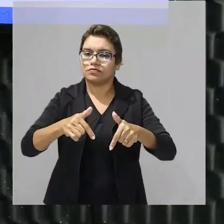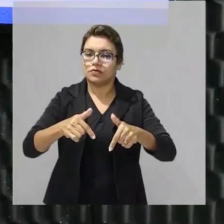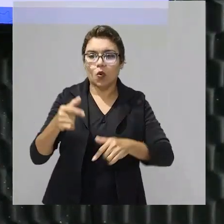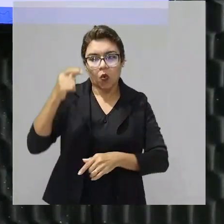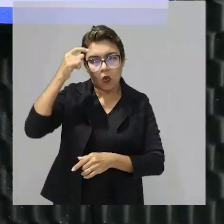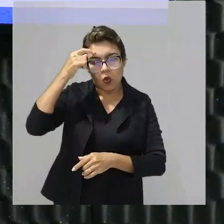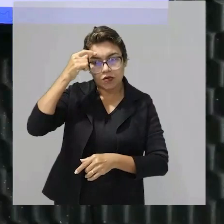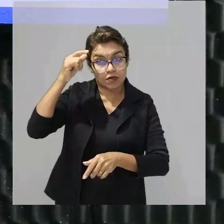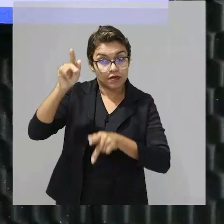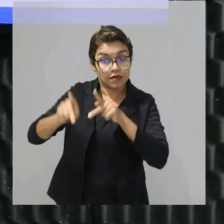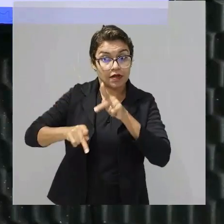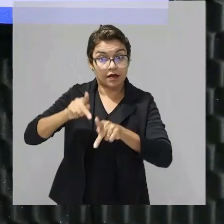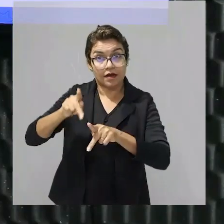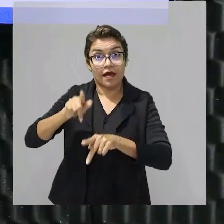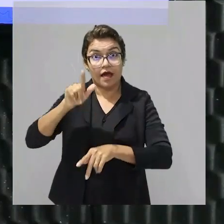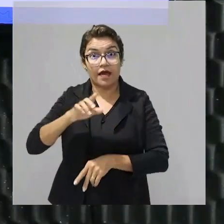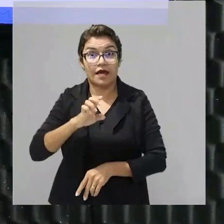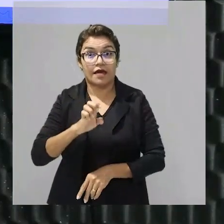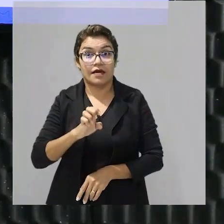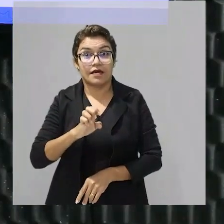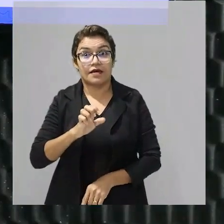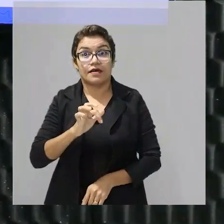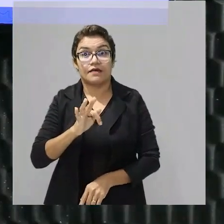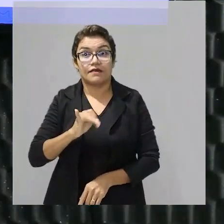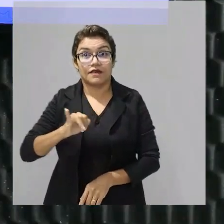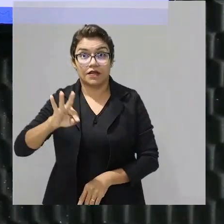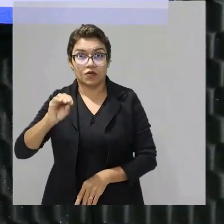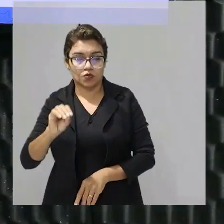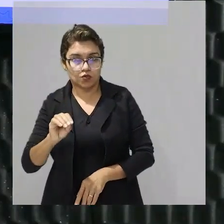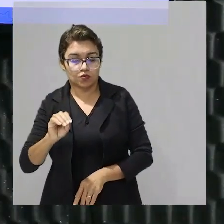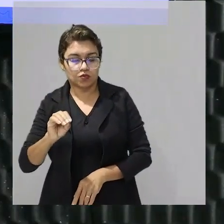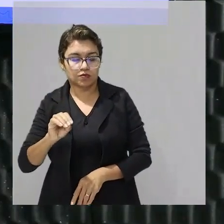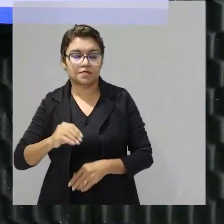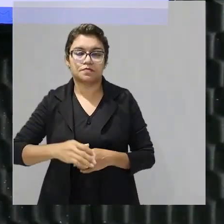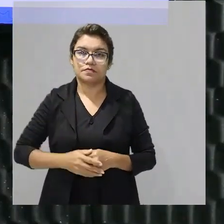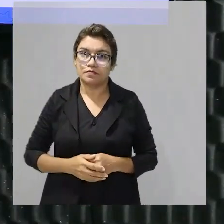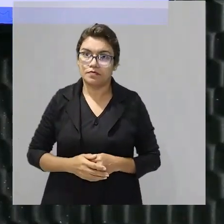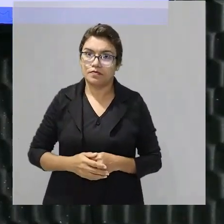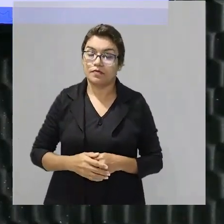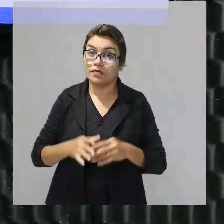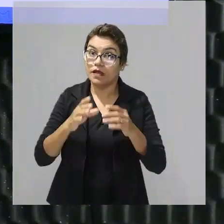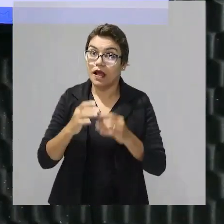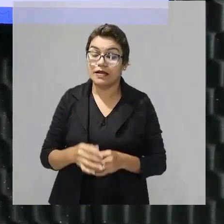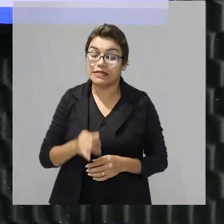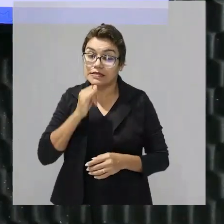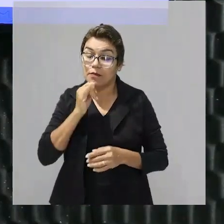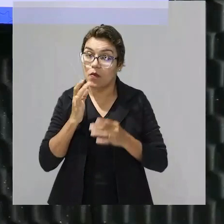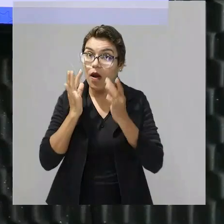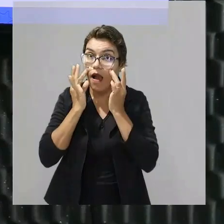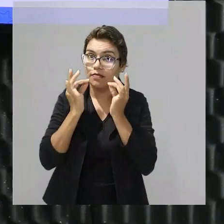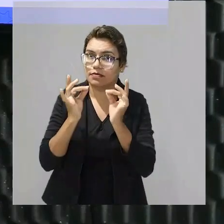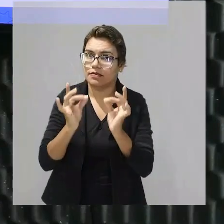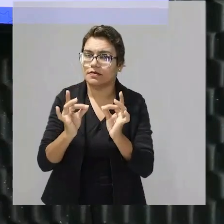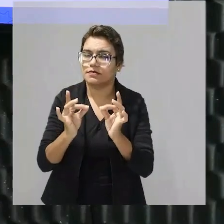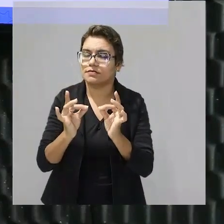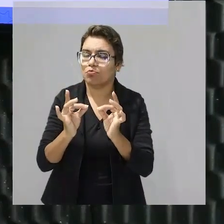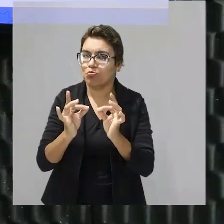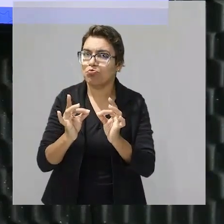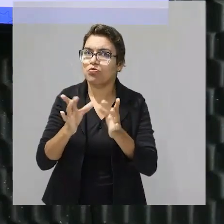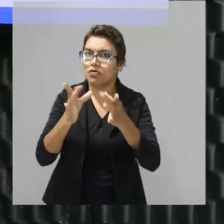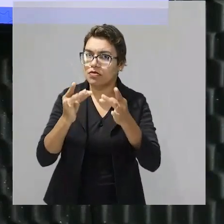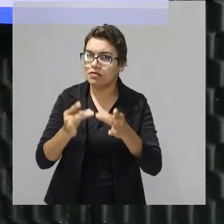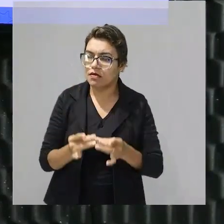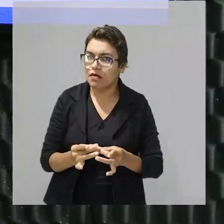Conscientizar acaba sendo mais um efeito da proposta do que uma ação em si. Pense no que você poderia fazer